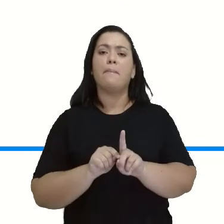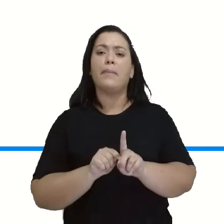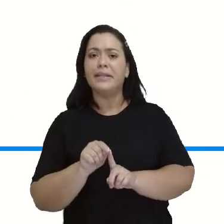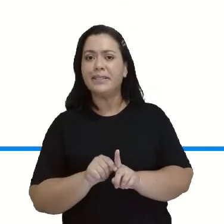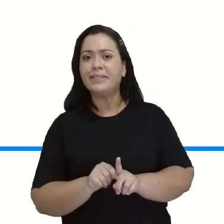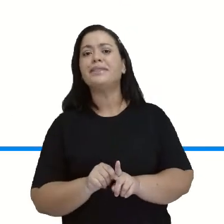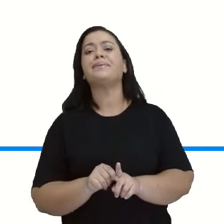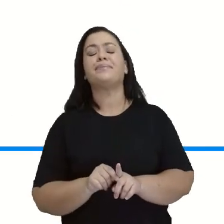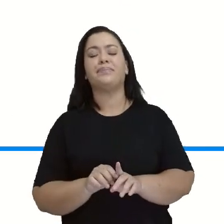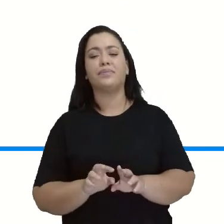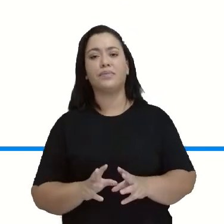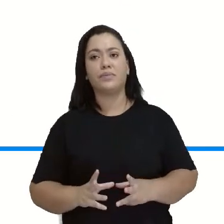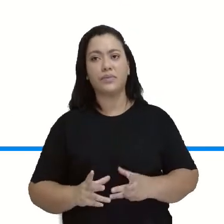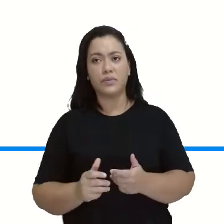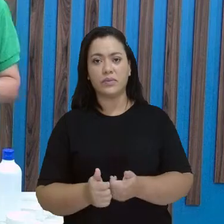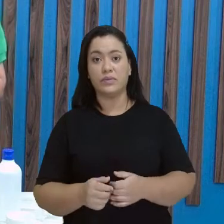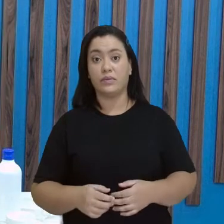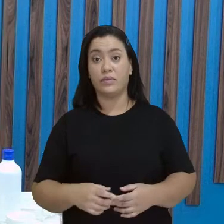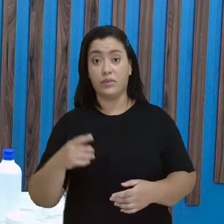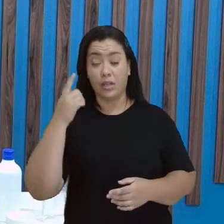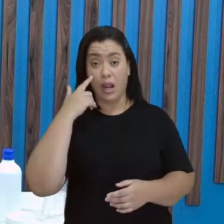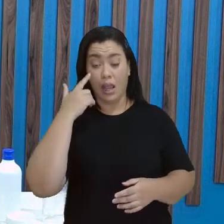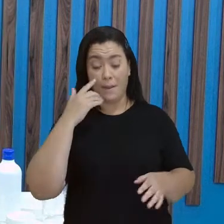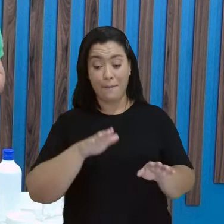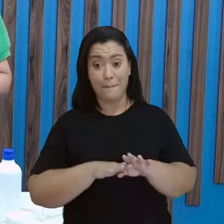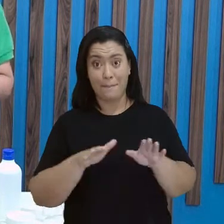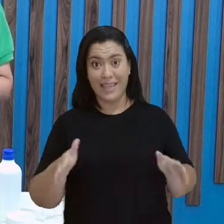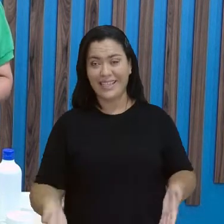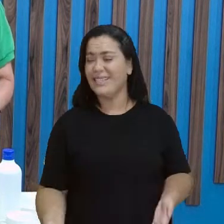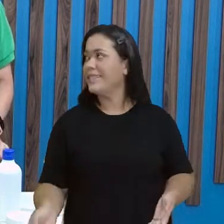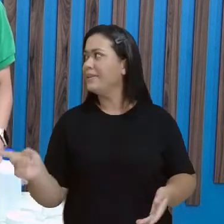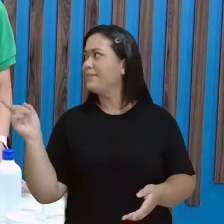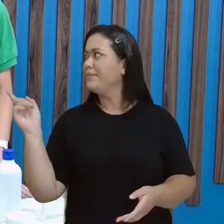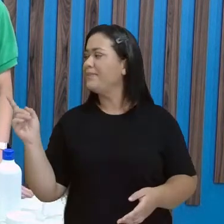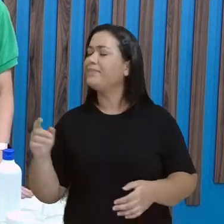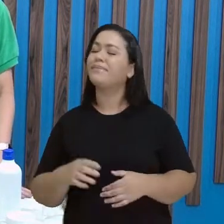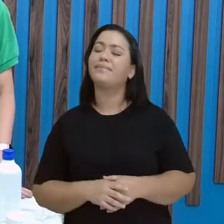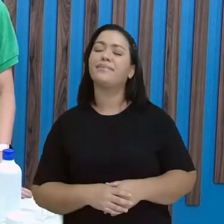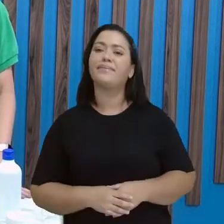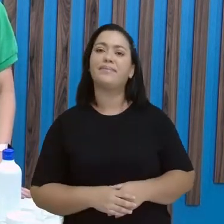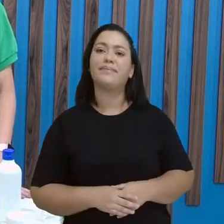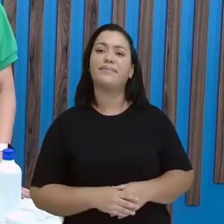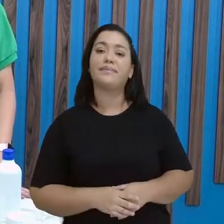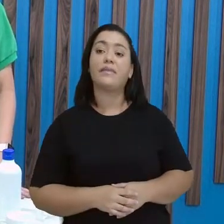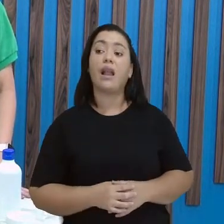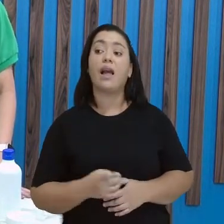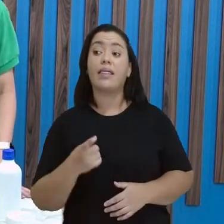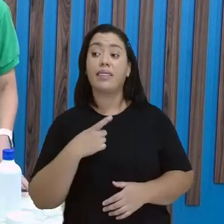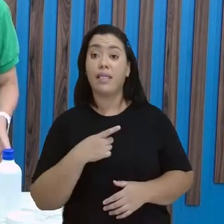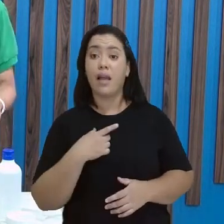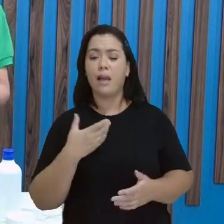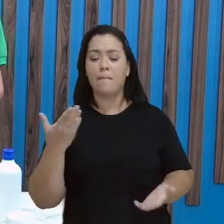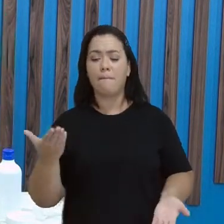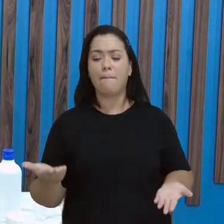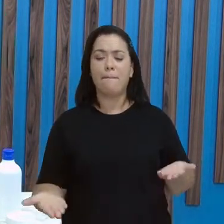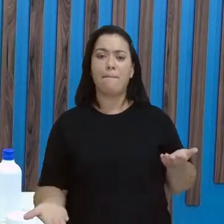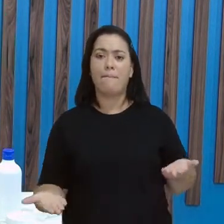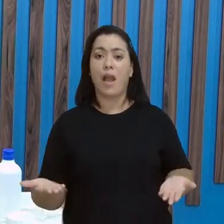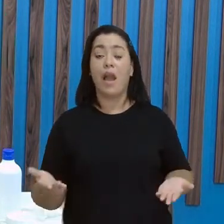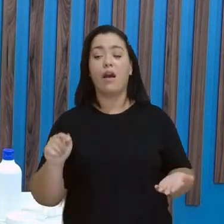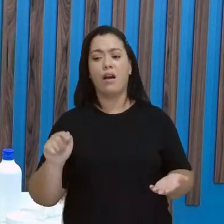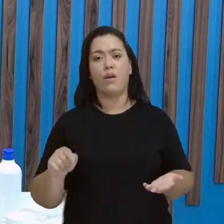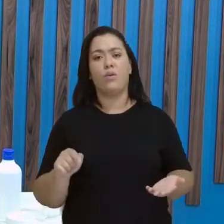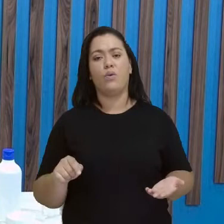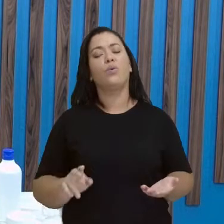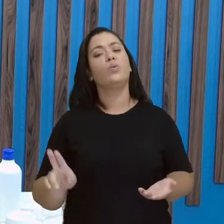a gente vai resolver? De olho aqui na mesa, vamos lá? Eu tenho aqui uma balança, que é o instrumento